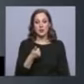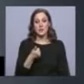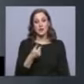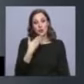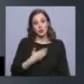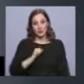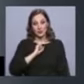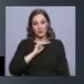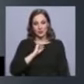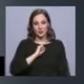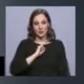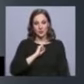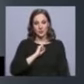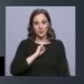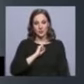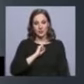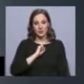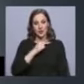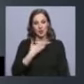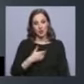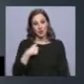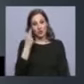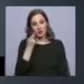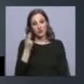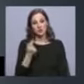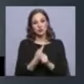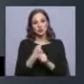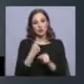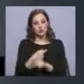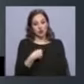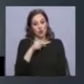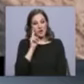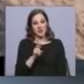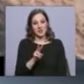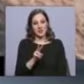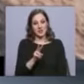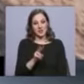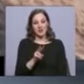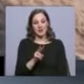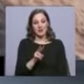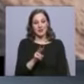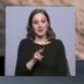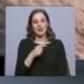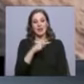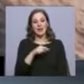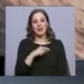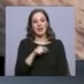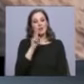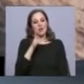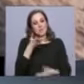e vivendo e vendo sempre tive o prazer de partilhar através da fotografia